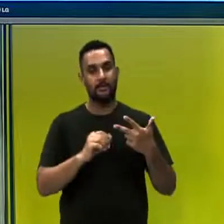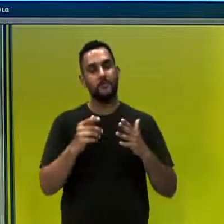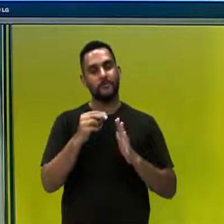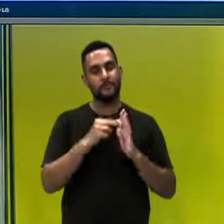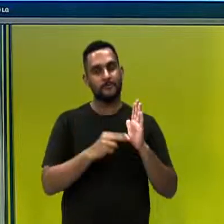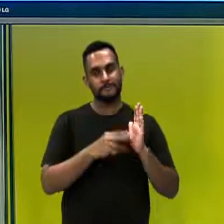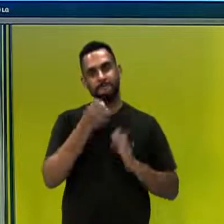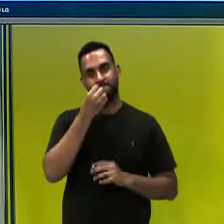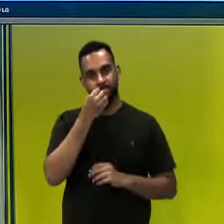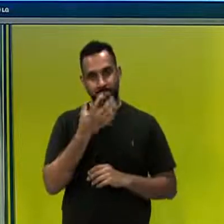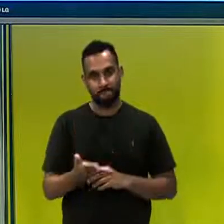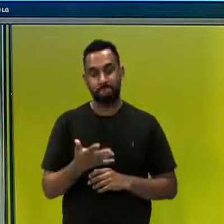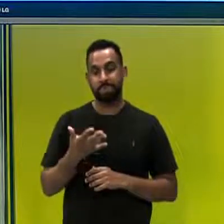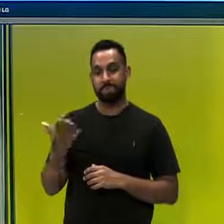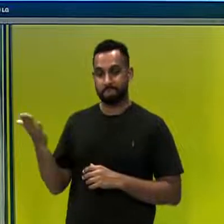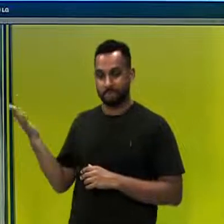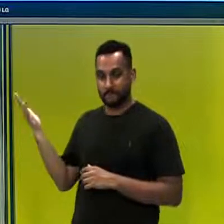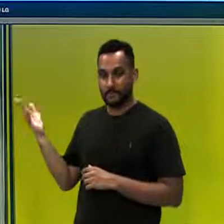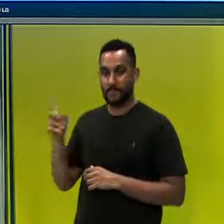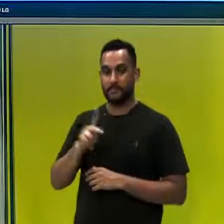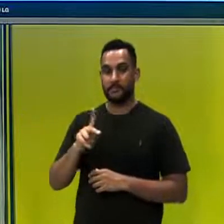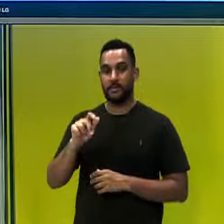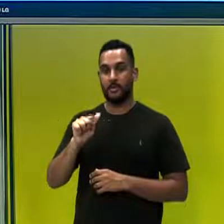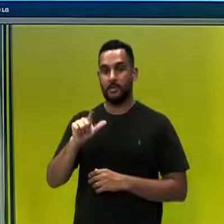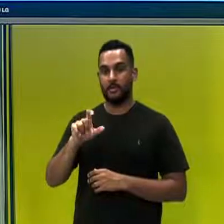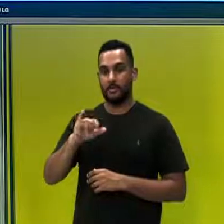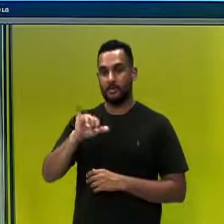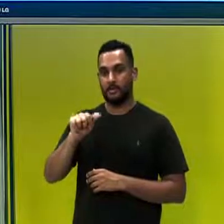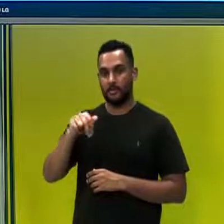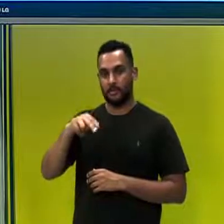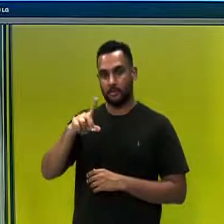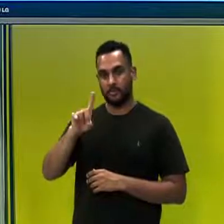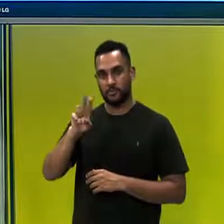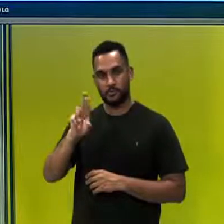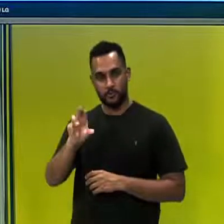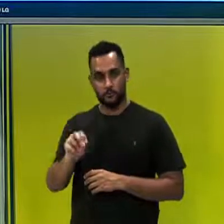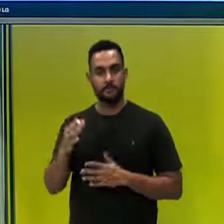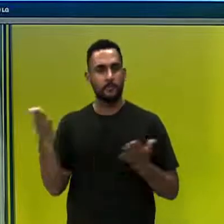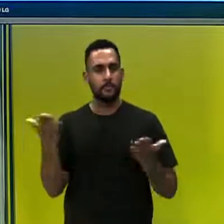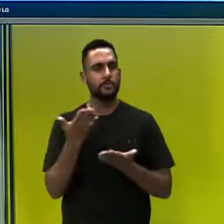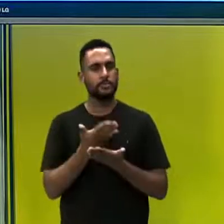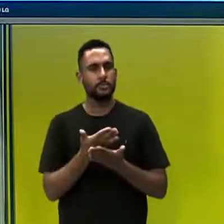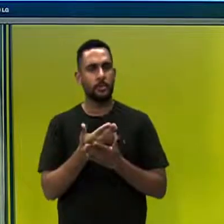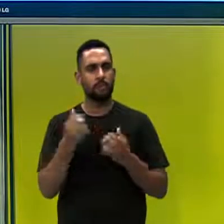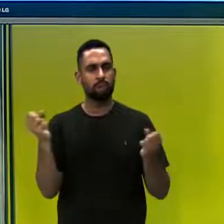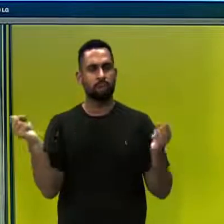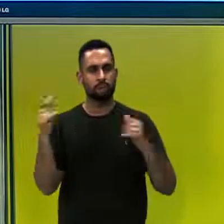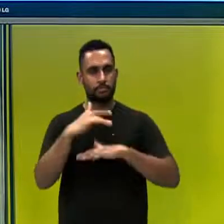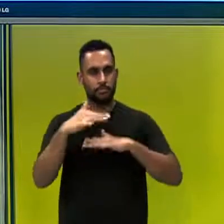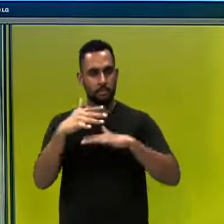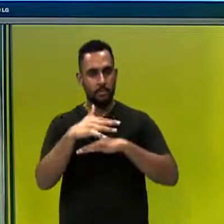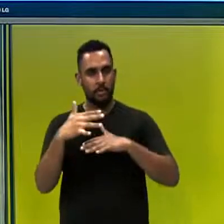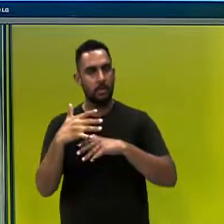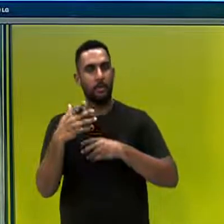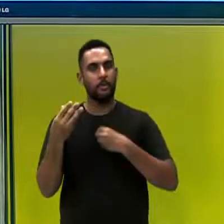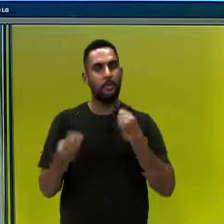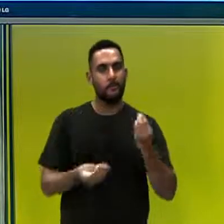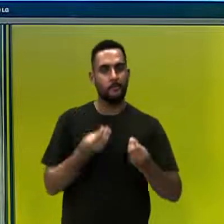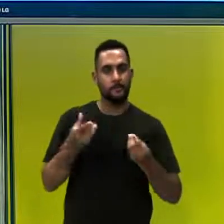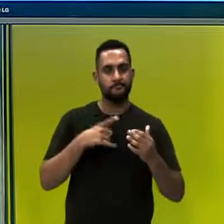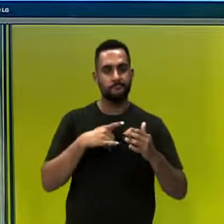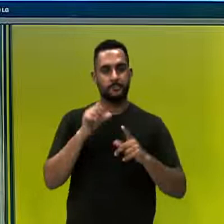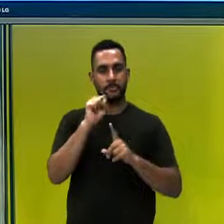e vitórias. Sou Alejandro, professor de Geografia, e hoje vamos estudar sobre urbanização e as